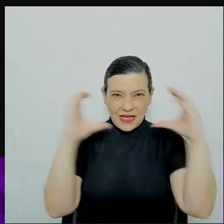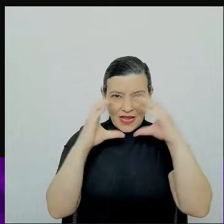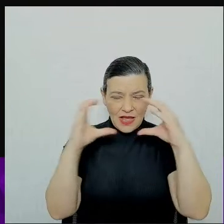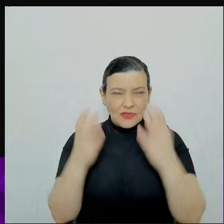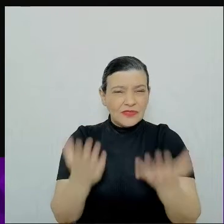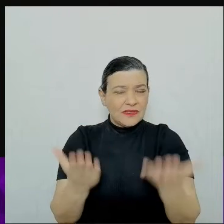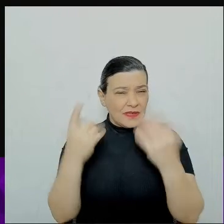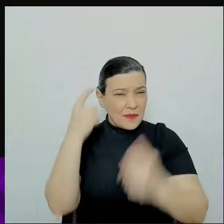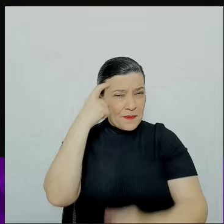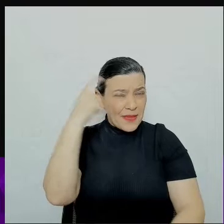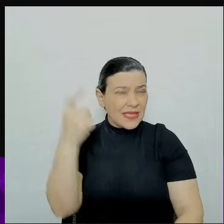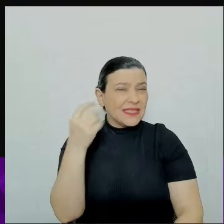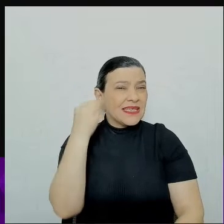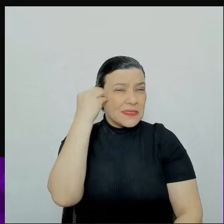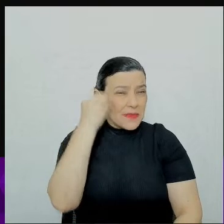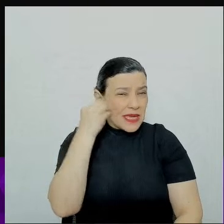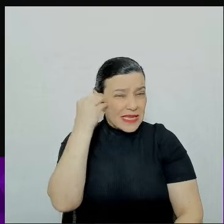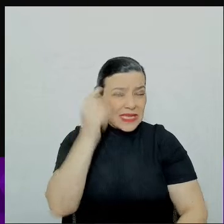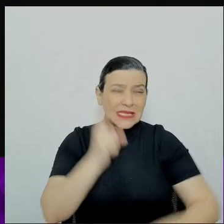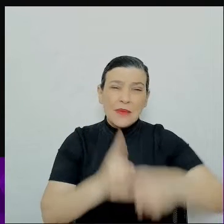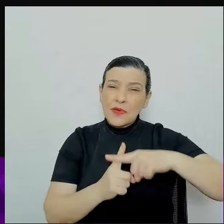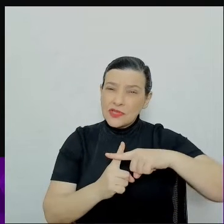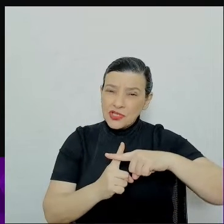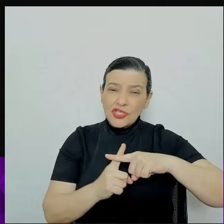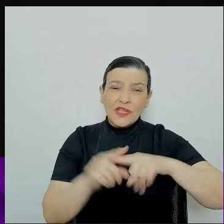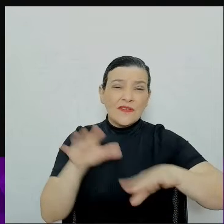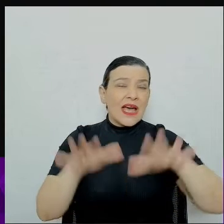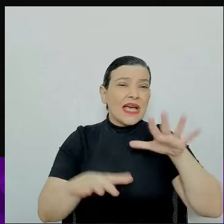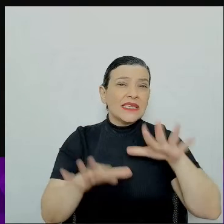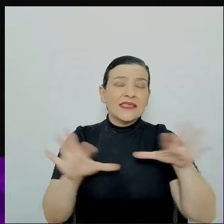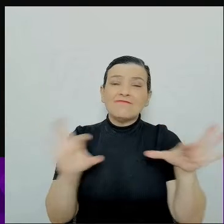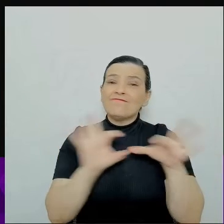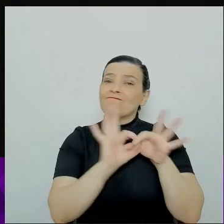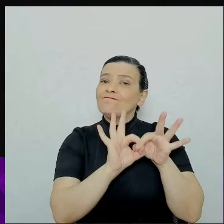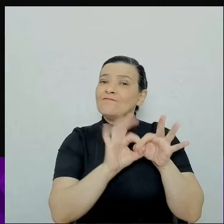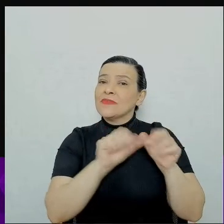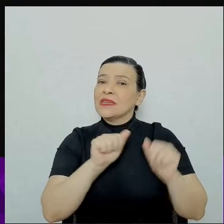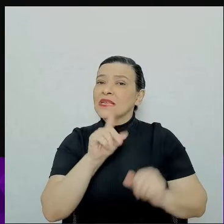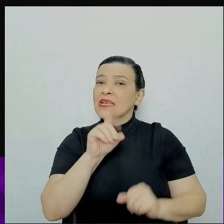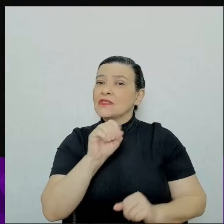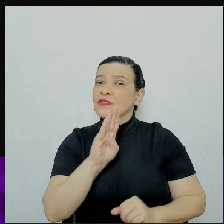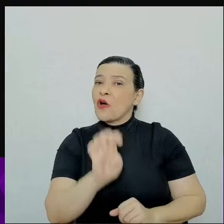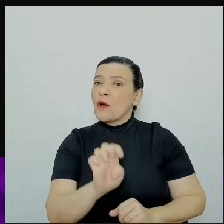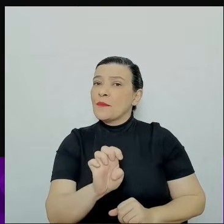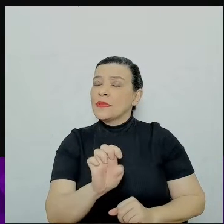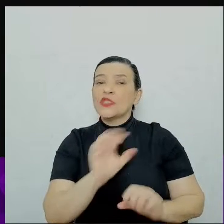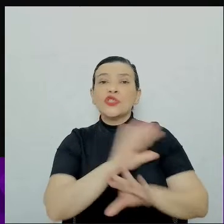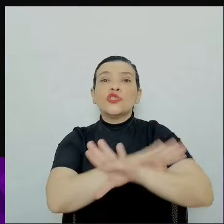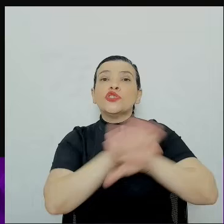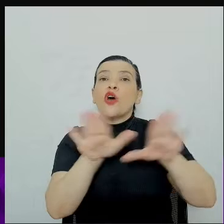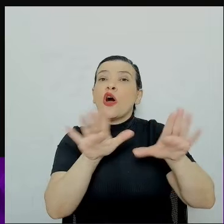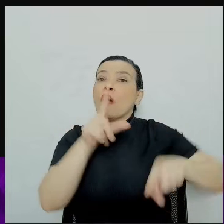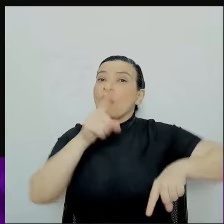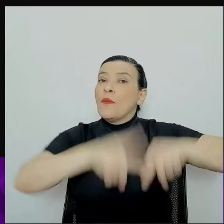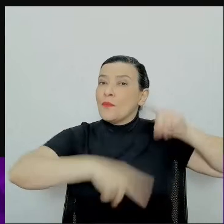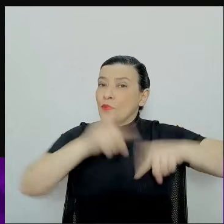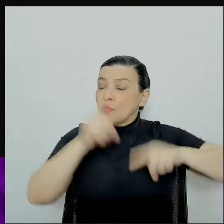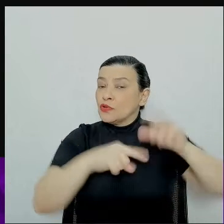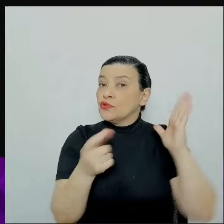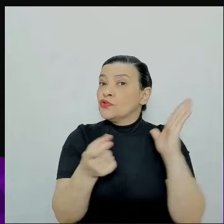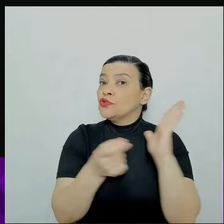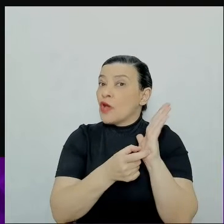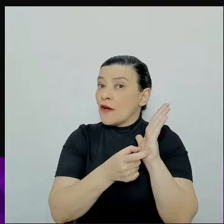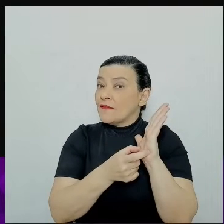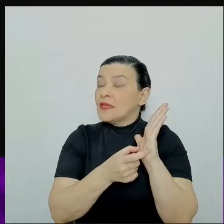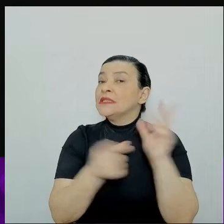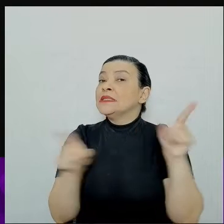o tanto de experiências positivas que não estão atreladas junto à Adobe. Então, muito mais do que um produto ali, um software, eles conseguem